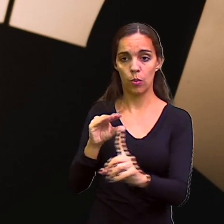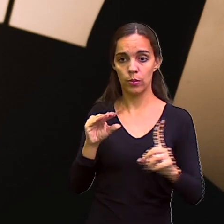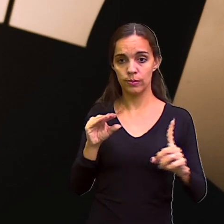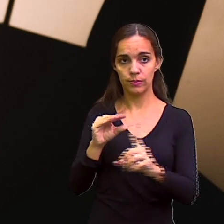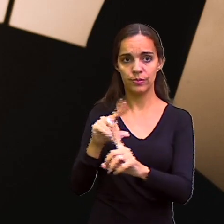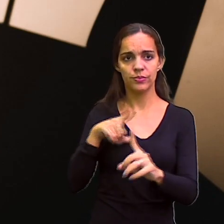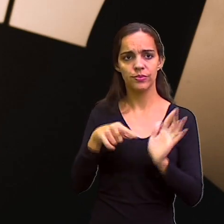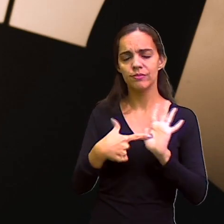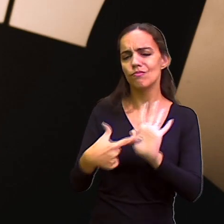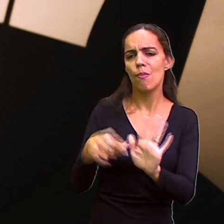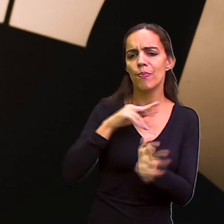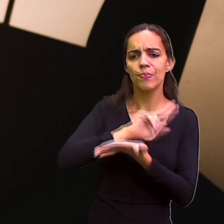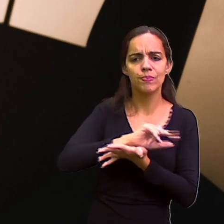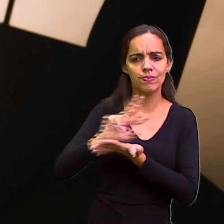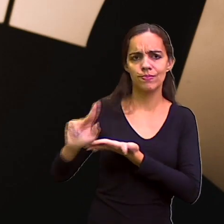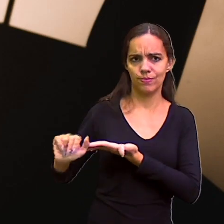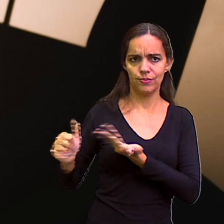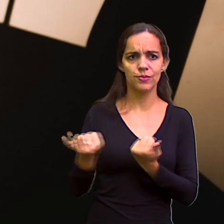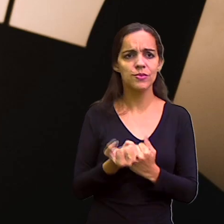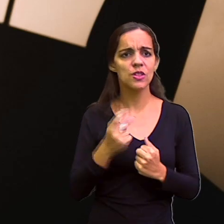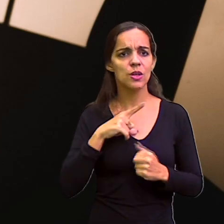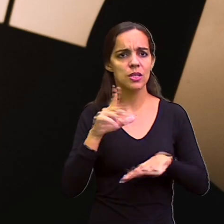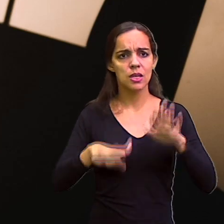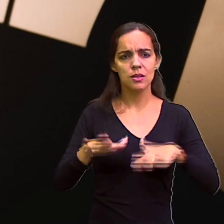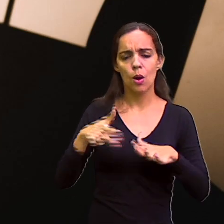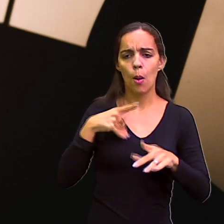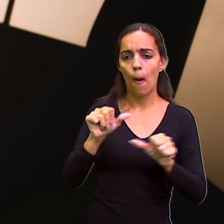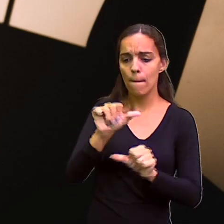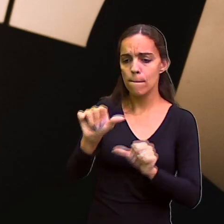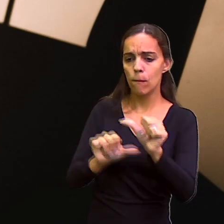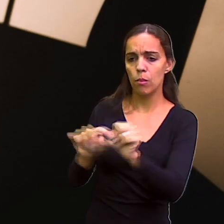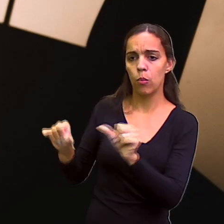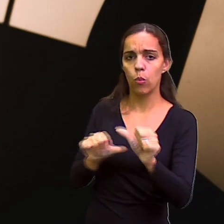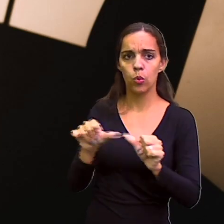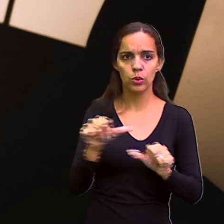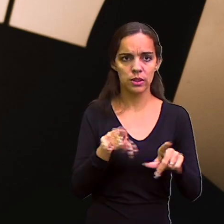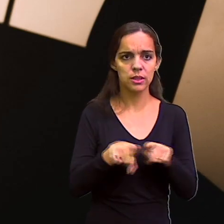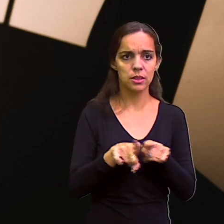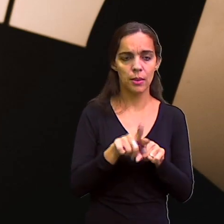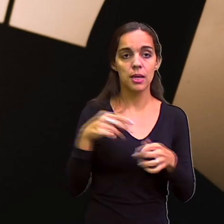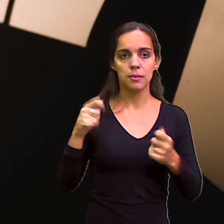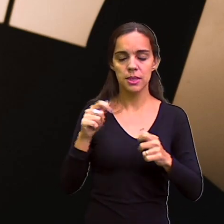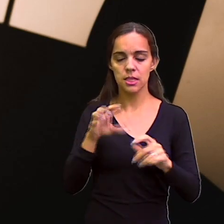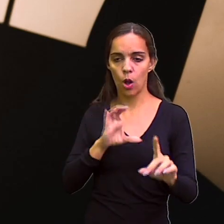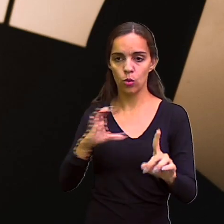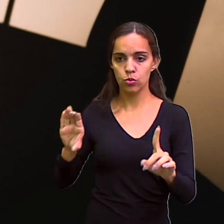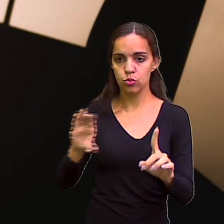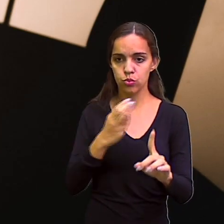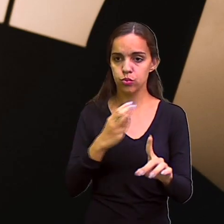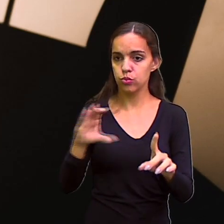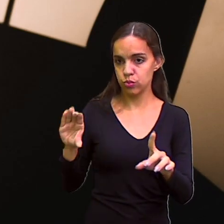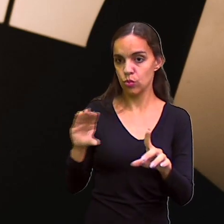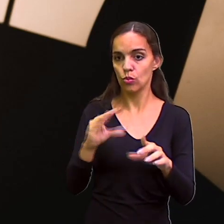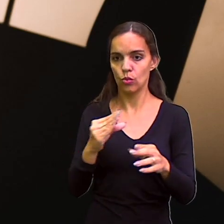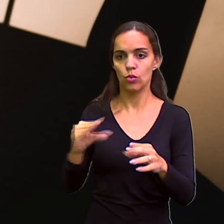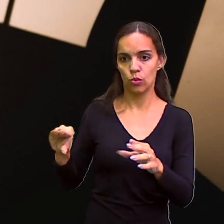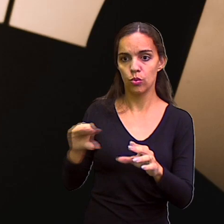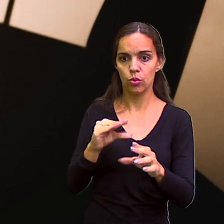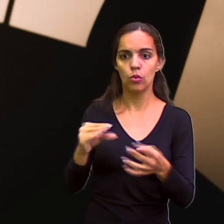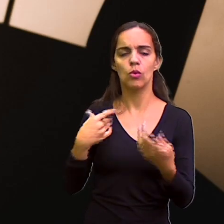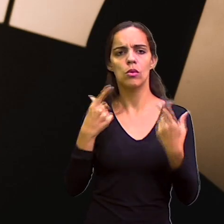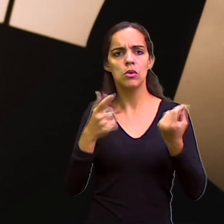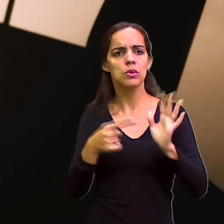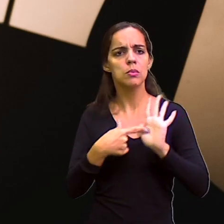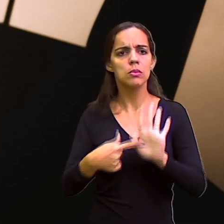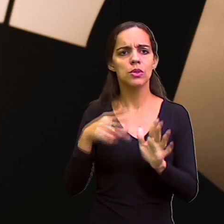em relação ao cone mudará as dimensões da sombra e poderá também distorcê-la. A tela do teatro